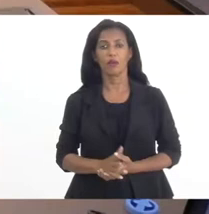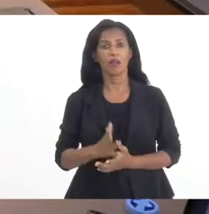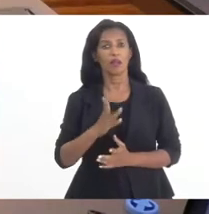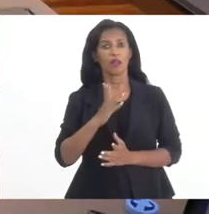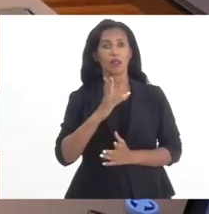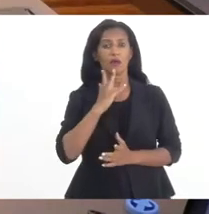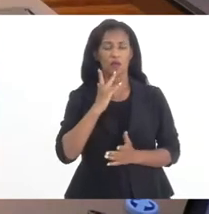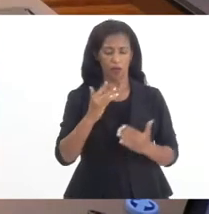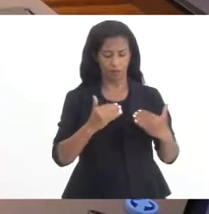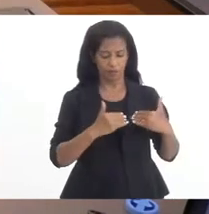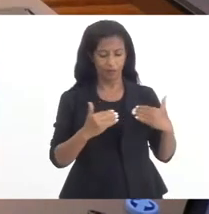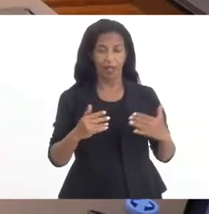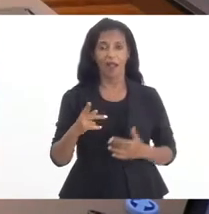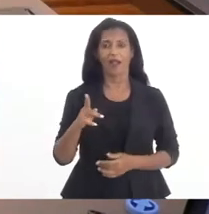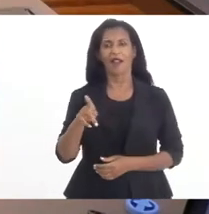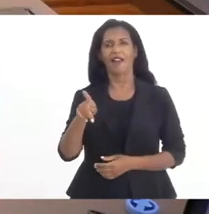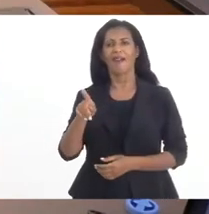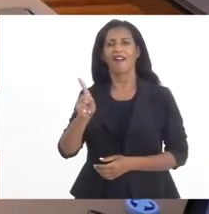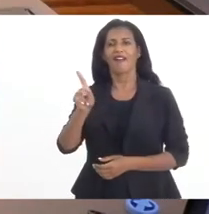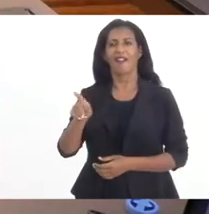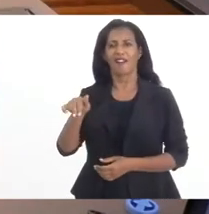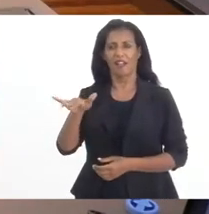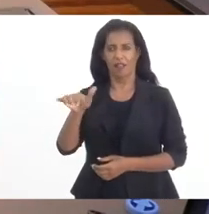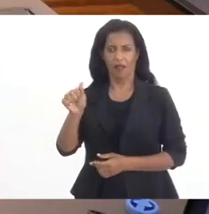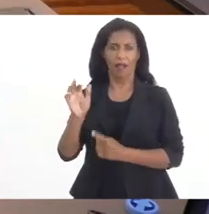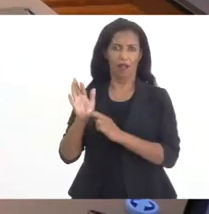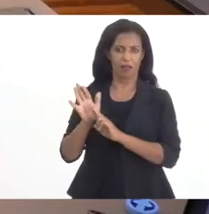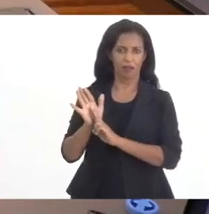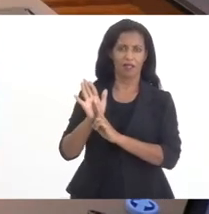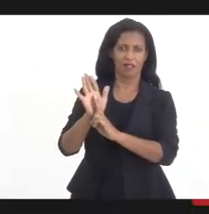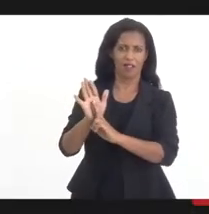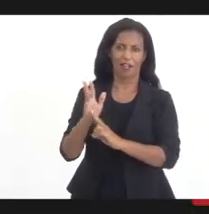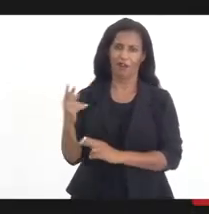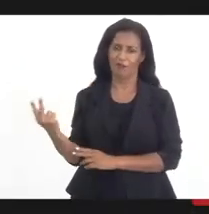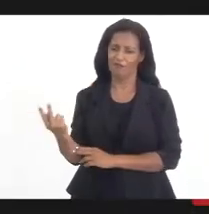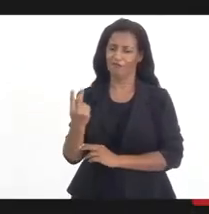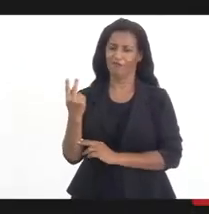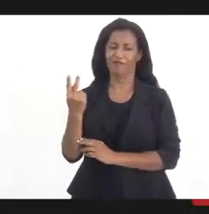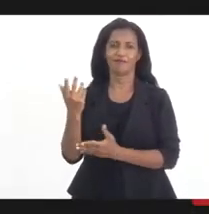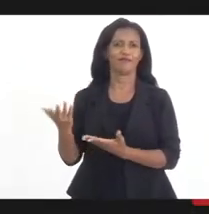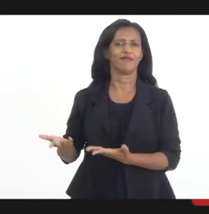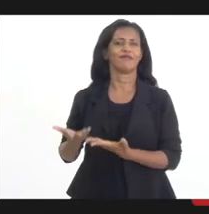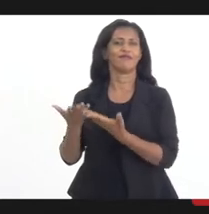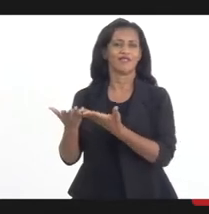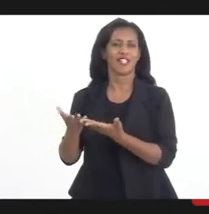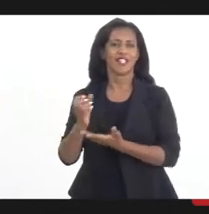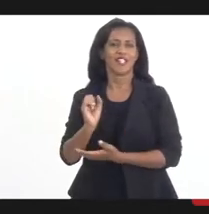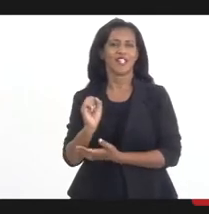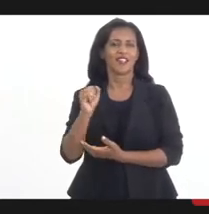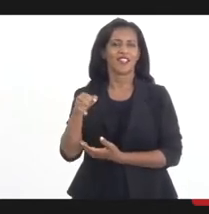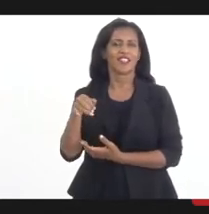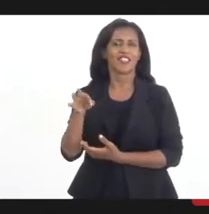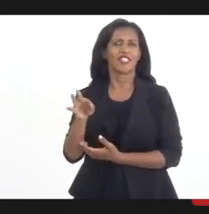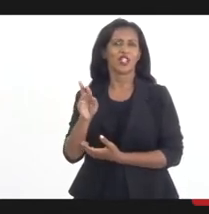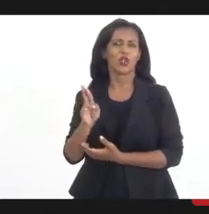ponderação fraterna com a Cássia, que representou aqui o nosso valoroso Cinto Perge,